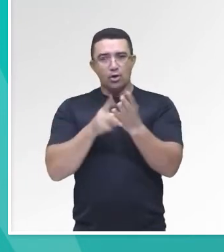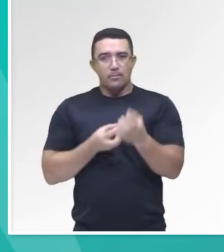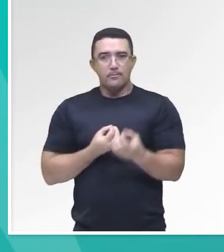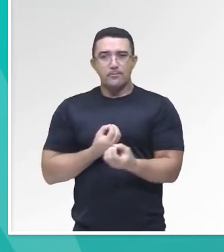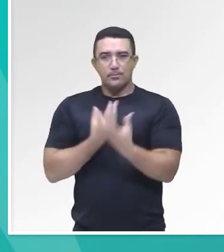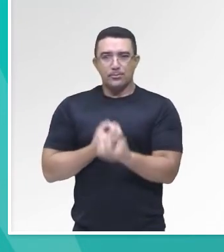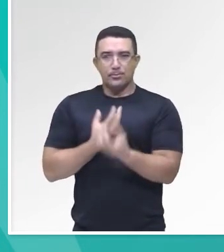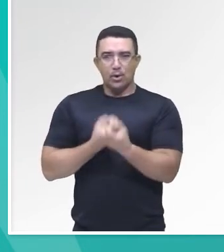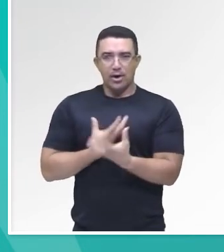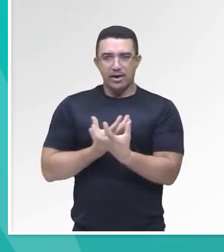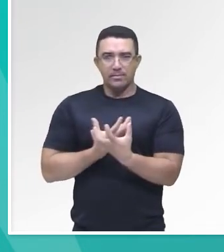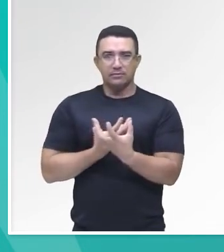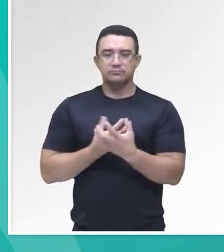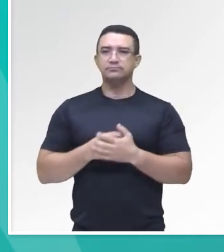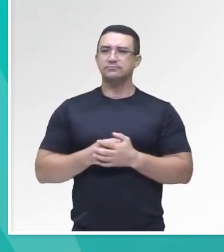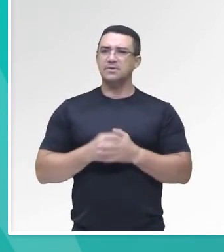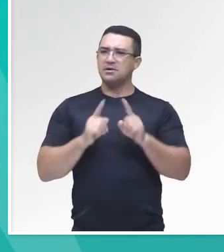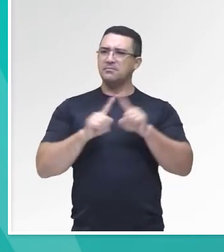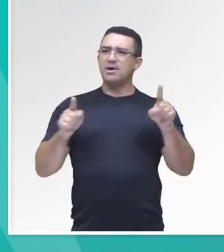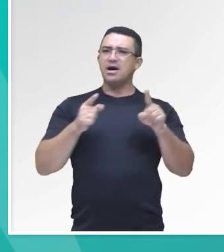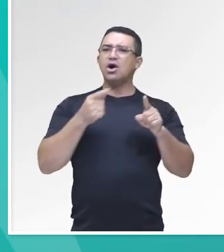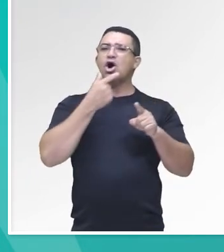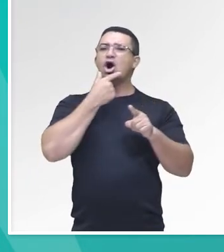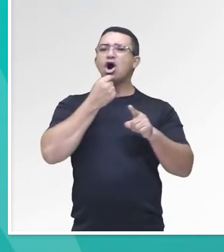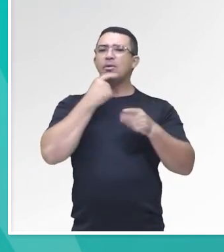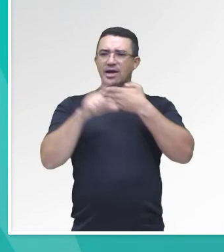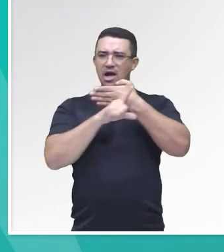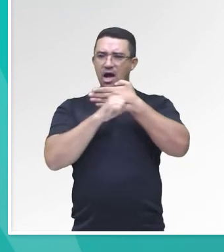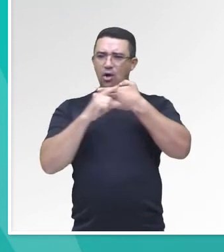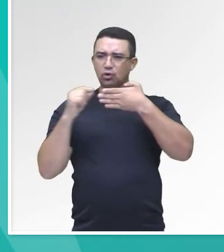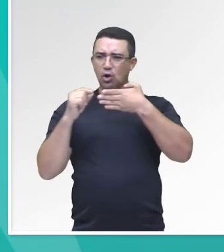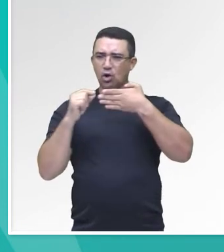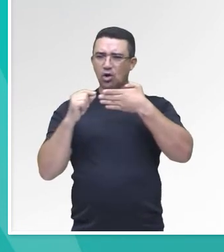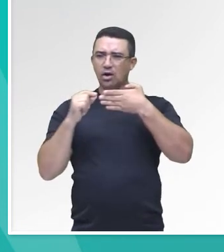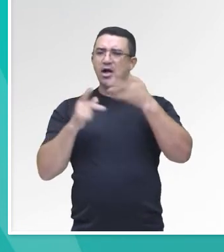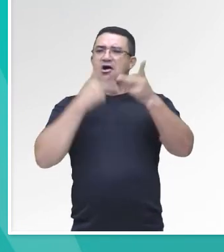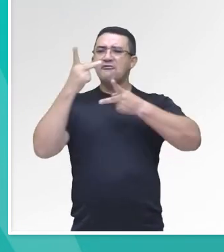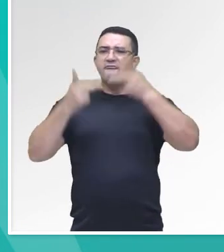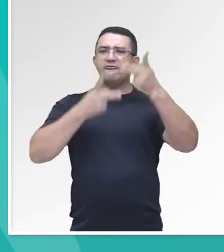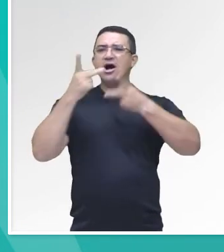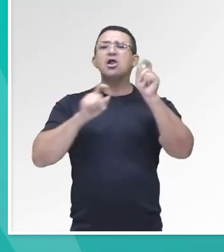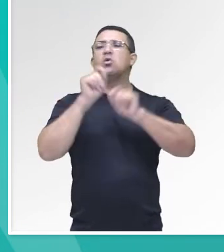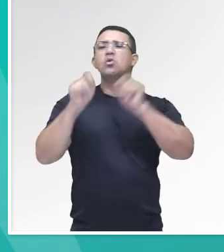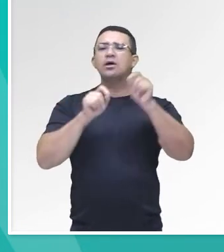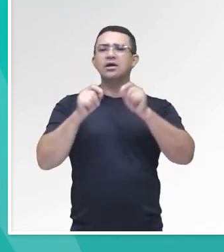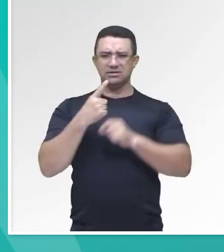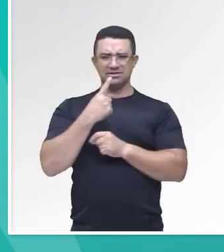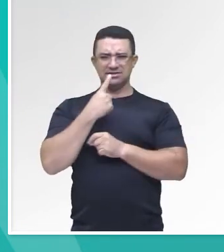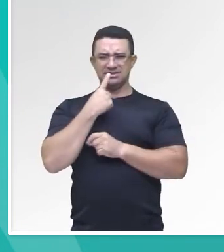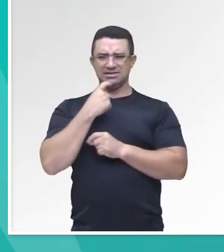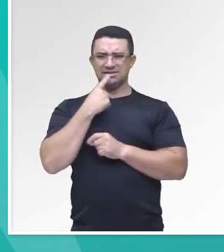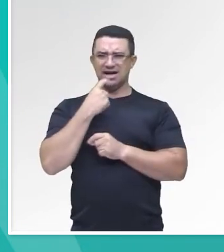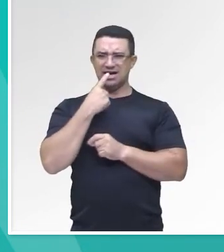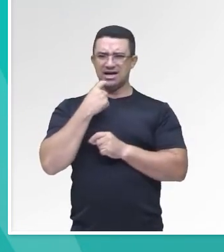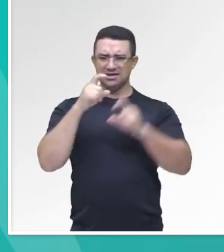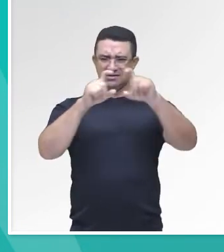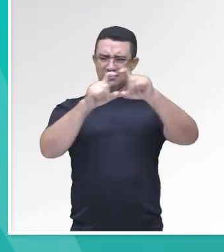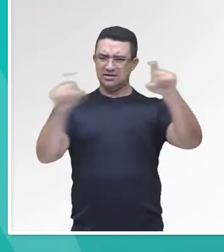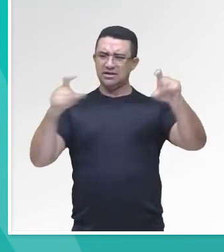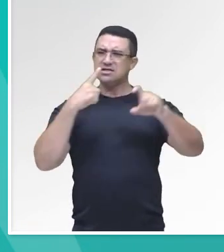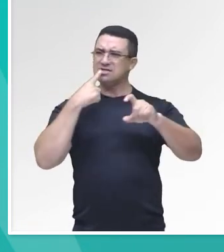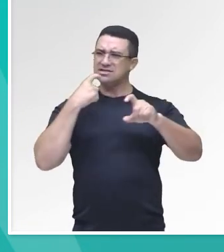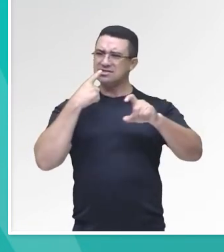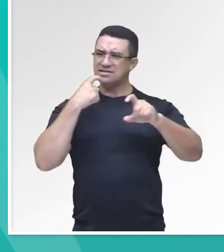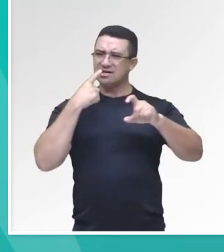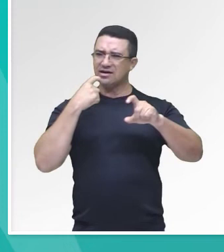E ele diz que é sangue. O que representa o sangue, né? O sangue